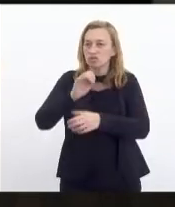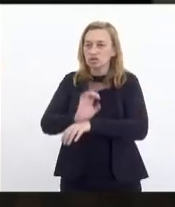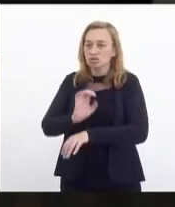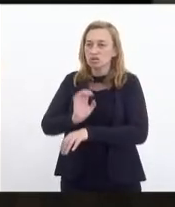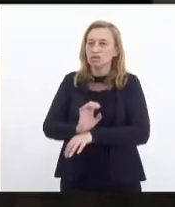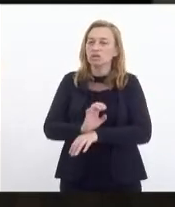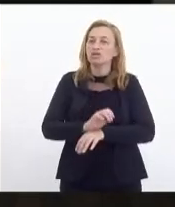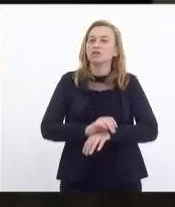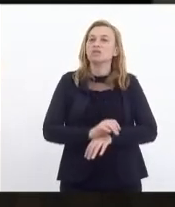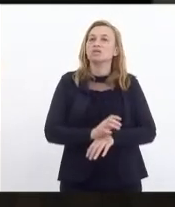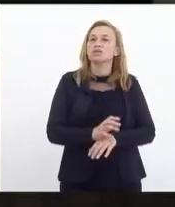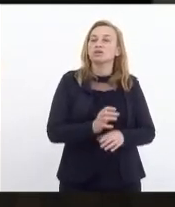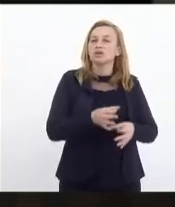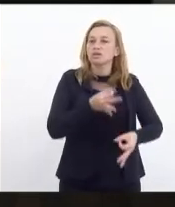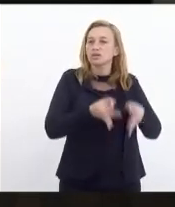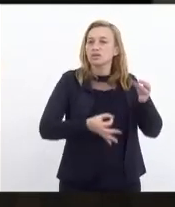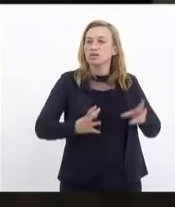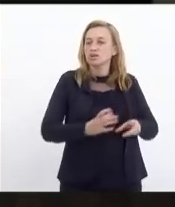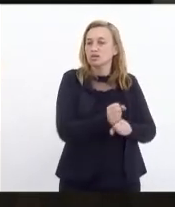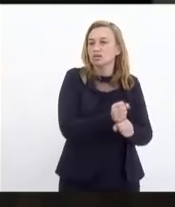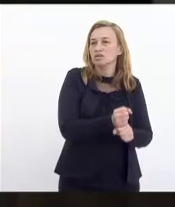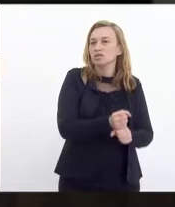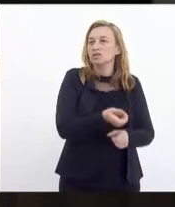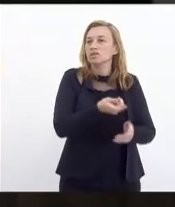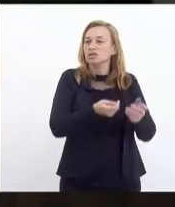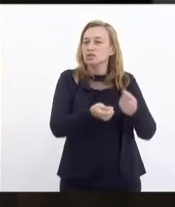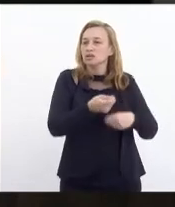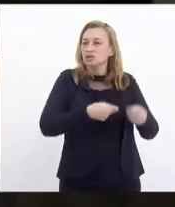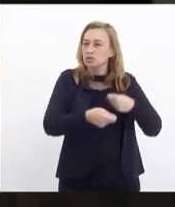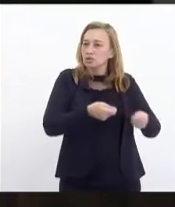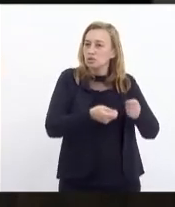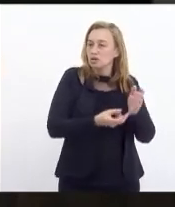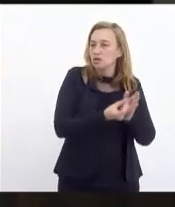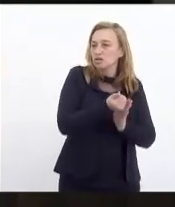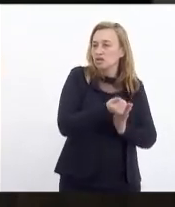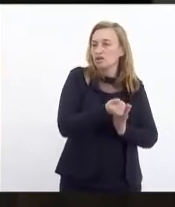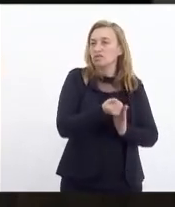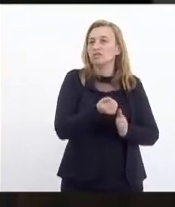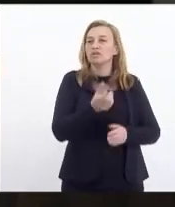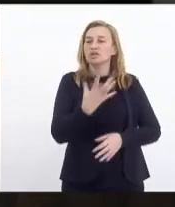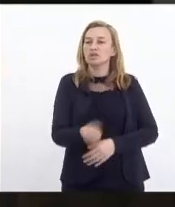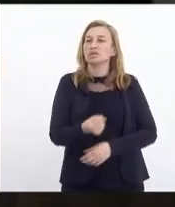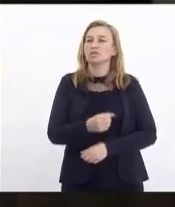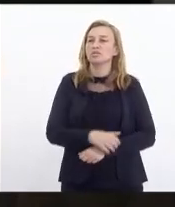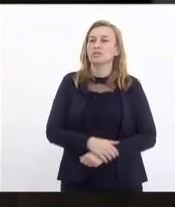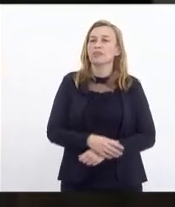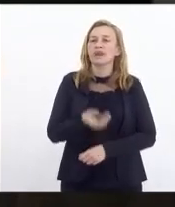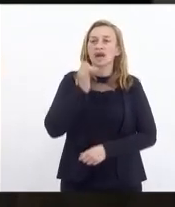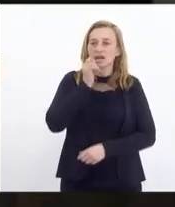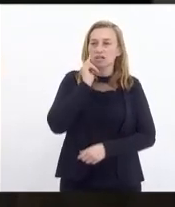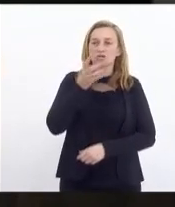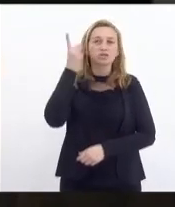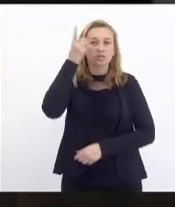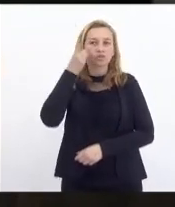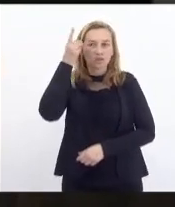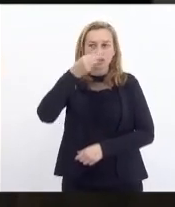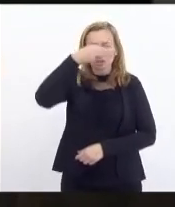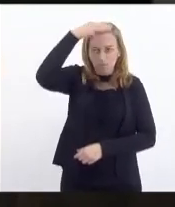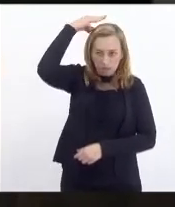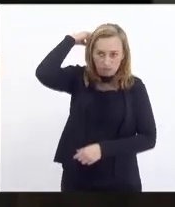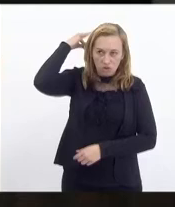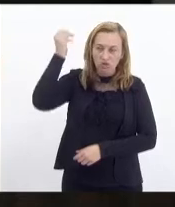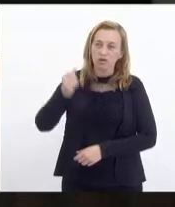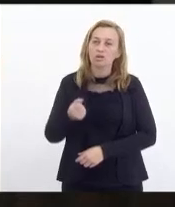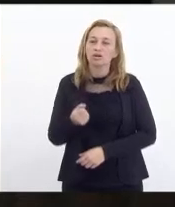tributos estaduais, favorável. De orçamento, finanças, fiscalização financeira e controle, favorável. Relatores, deputados Márcio